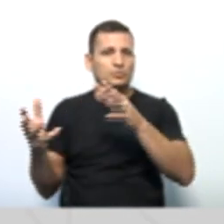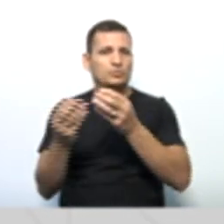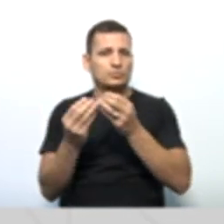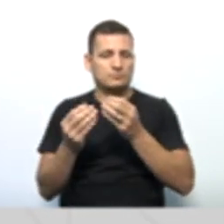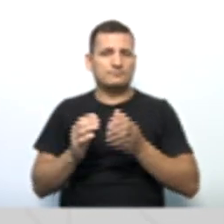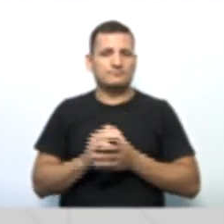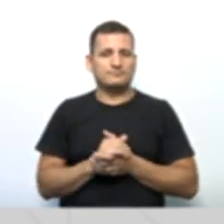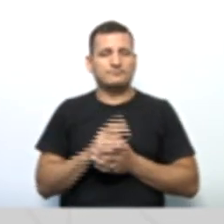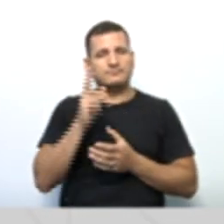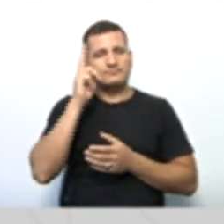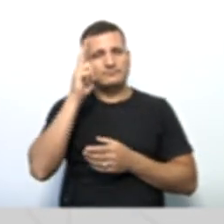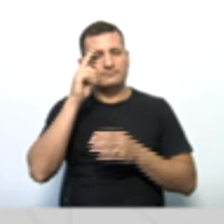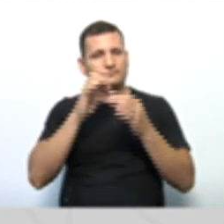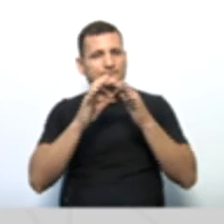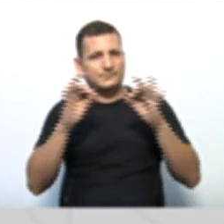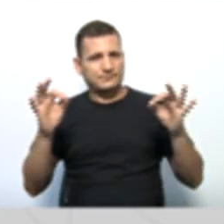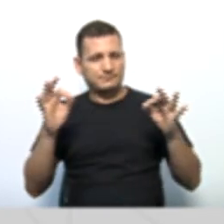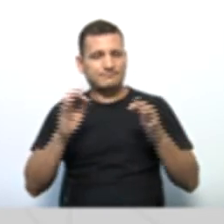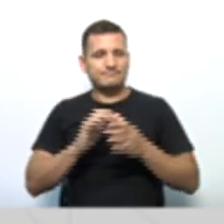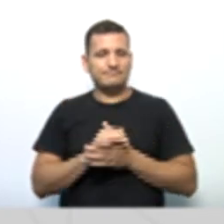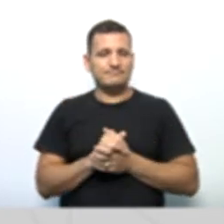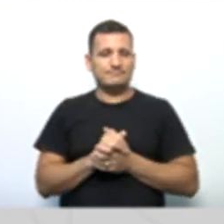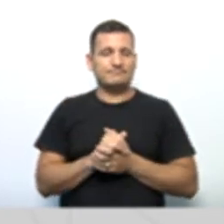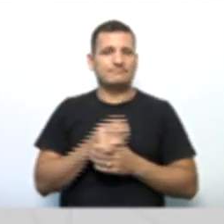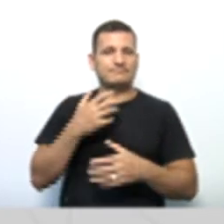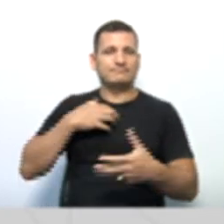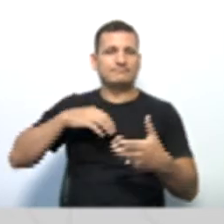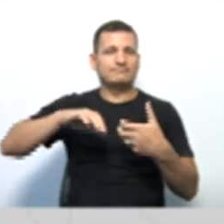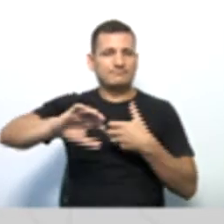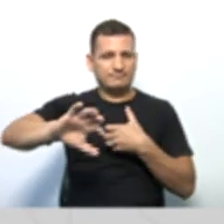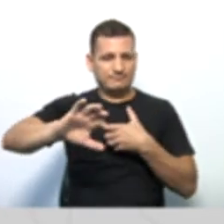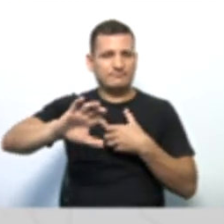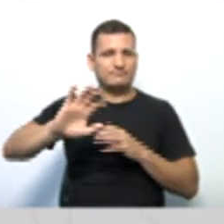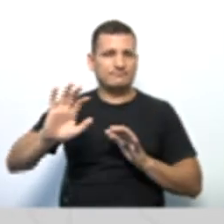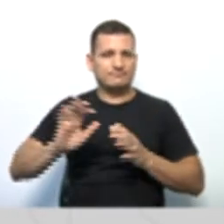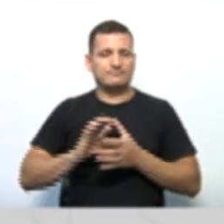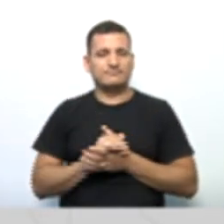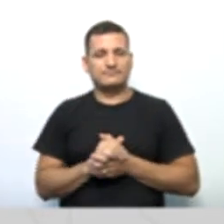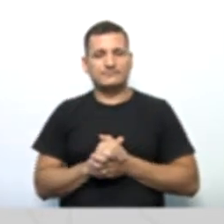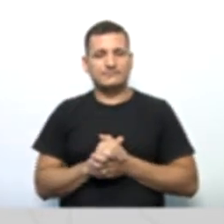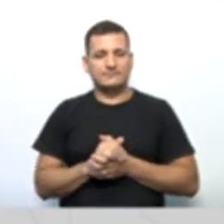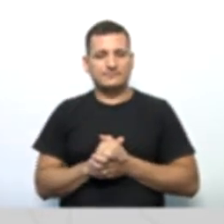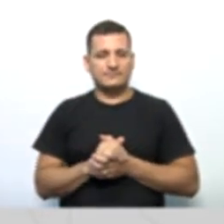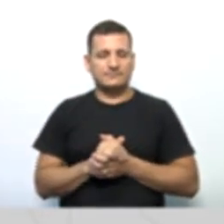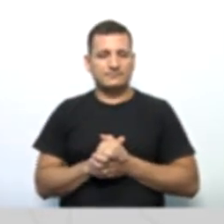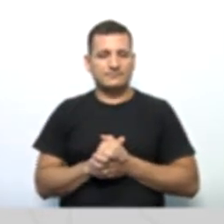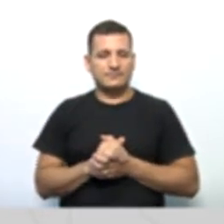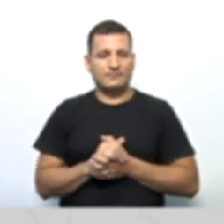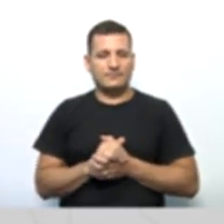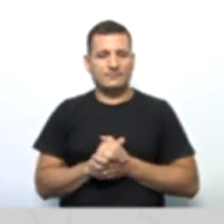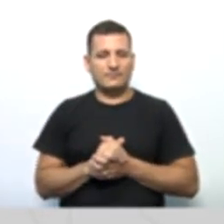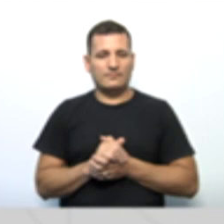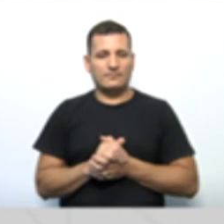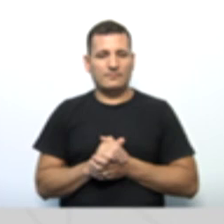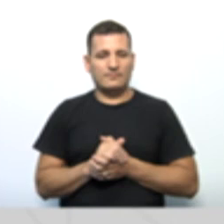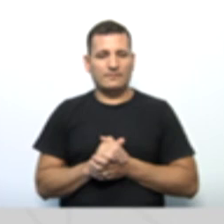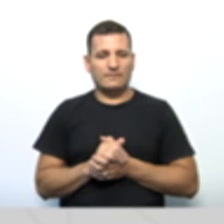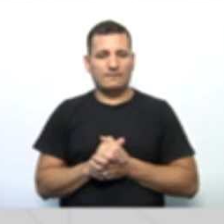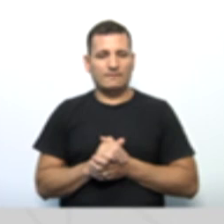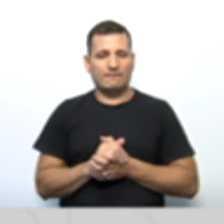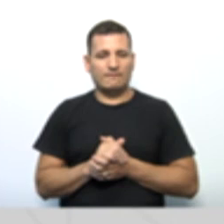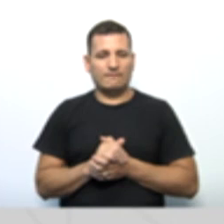né, professor? Né? Faça com outro aquilo que gostariam que fizesse com você, né? Pensando no todo aí. Isso aqui